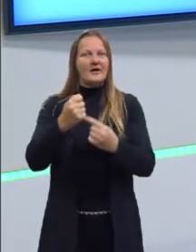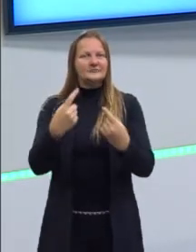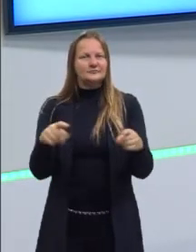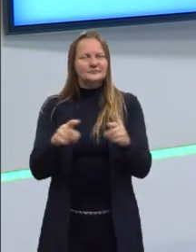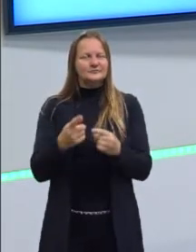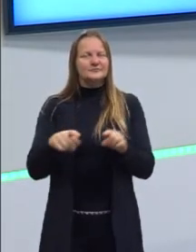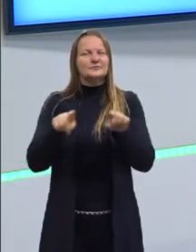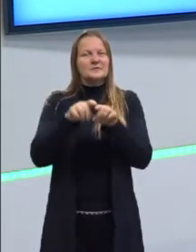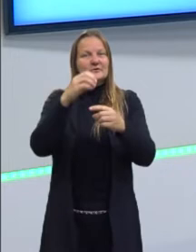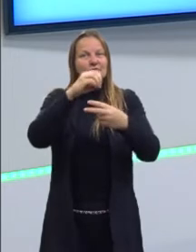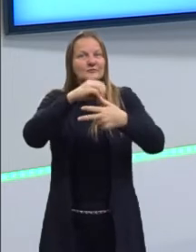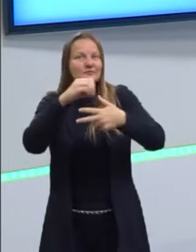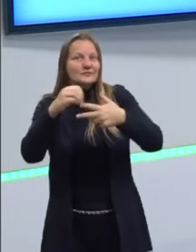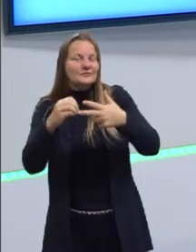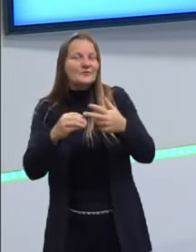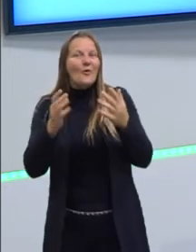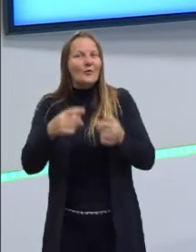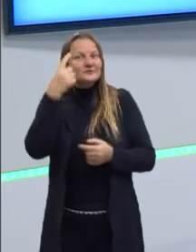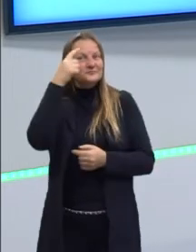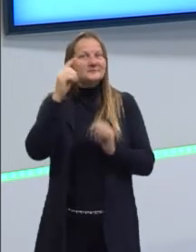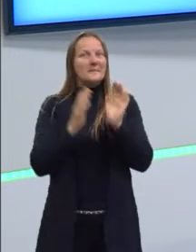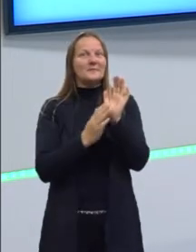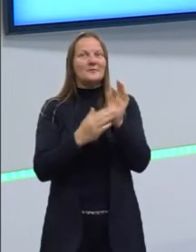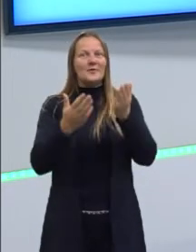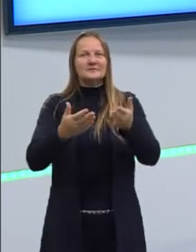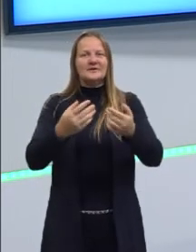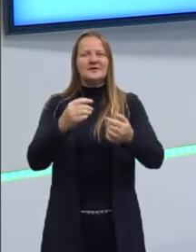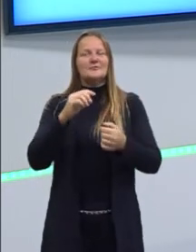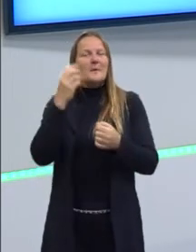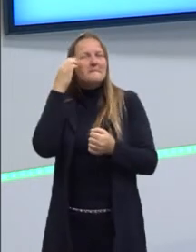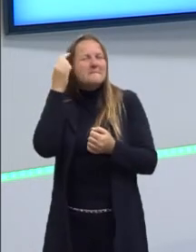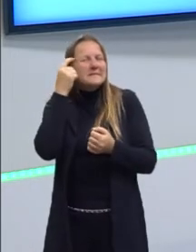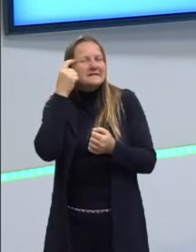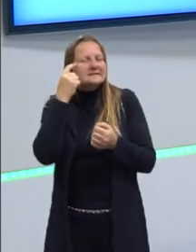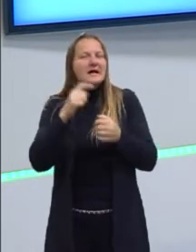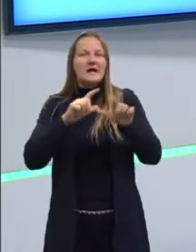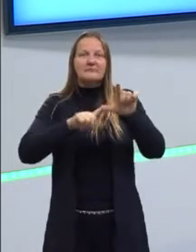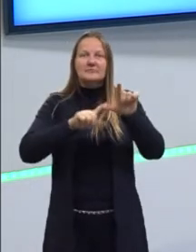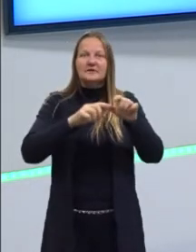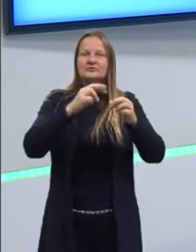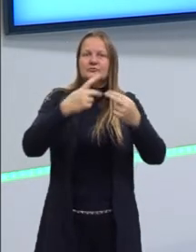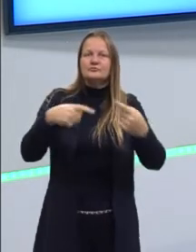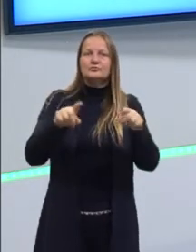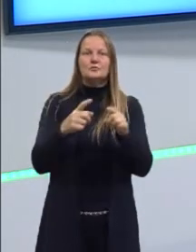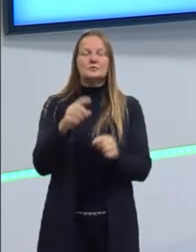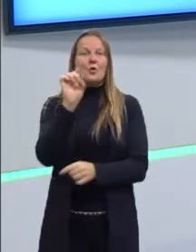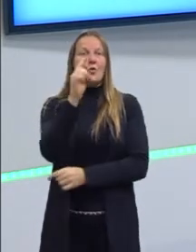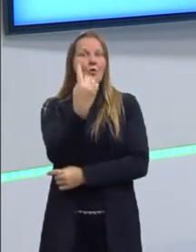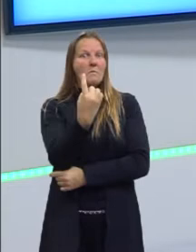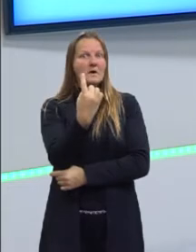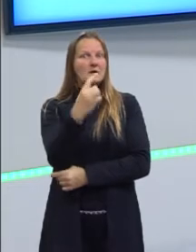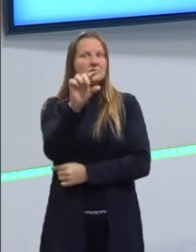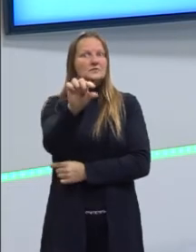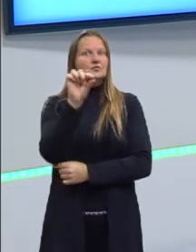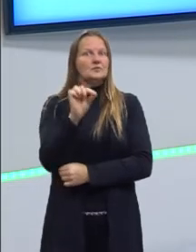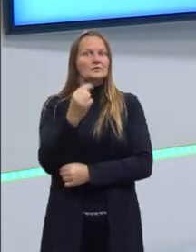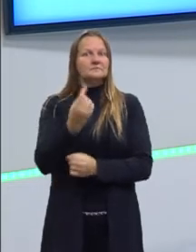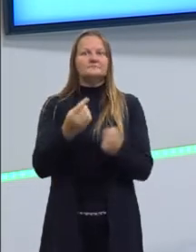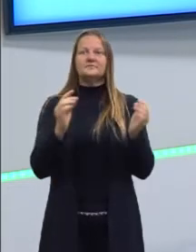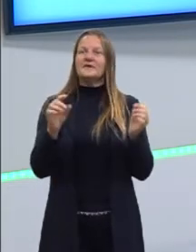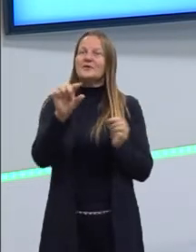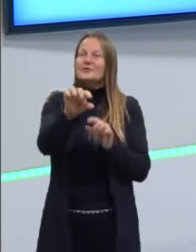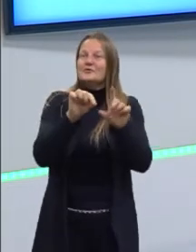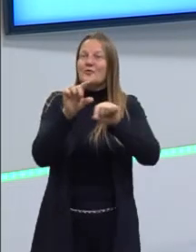lá no Enem e hoje a minha ideia com vocês a fazer interpretação de uma música especificamente e a